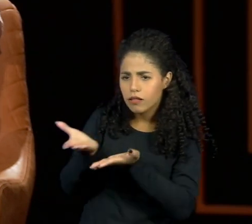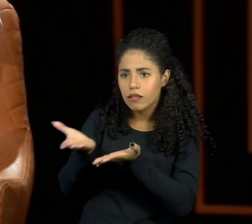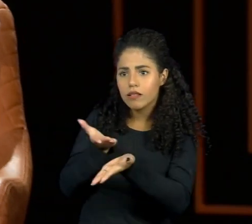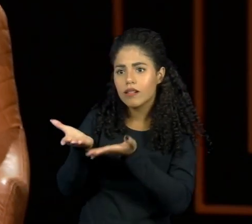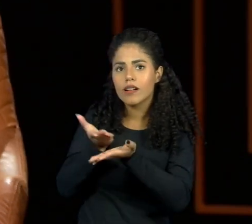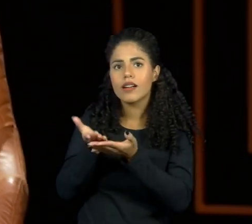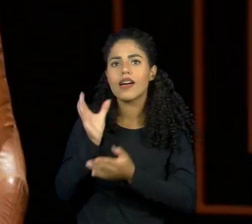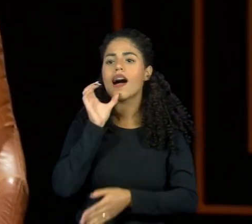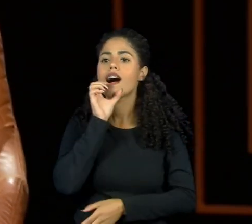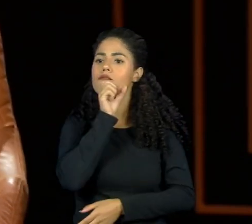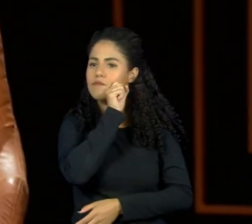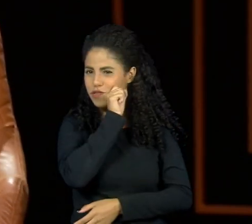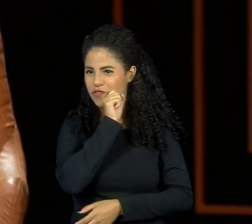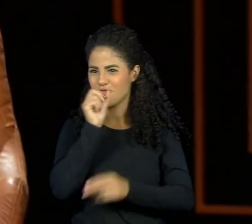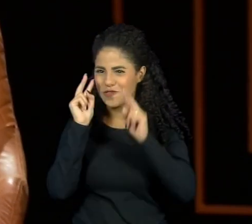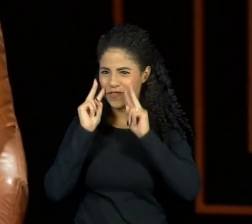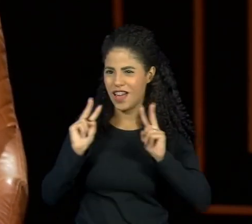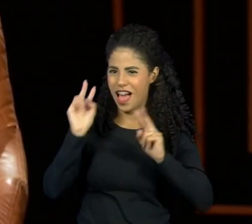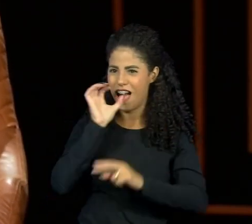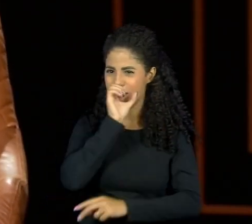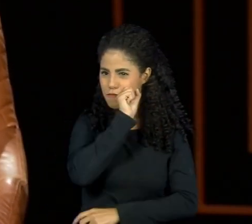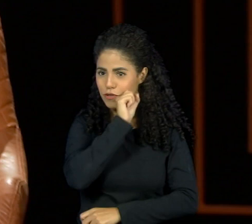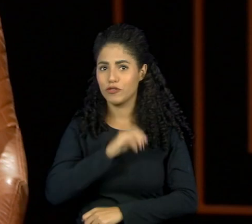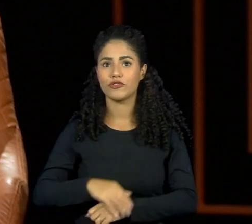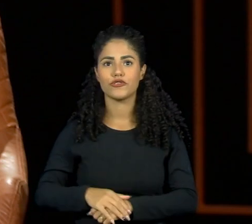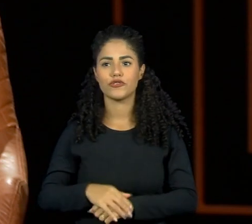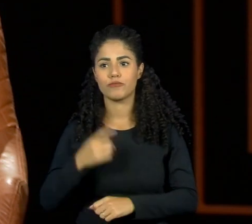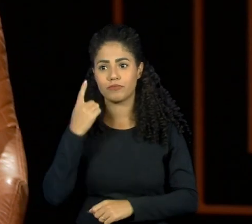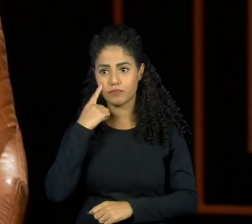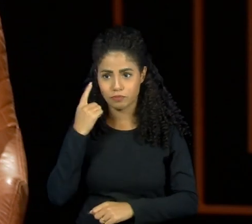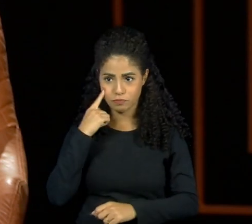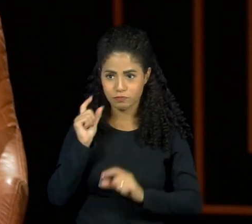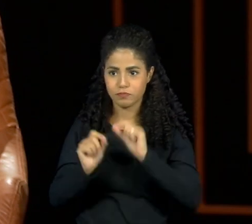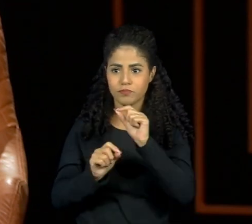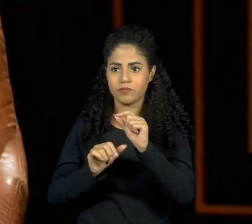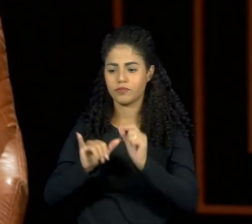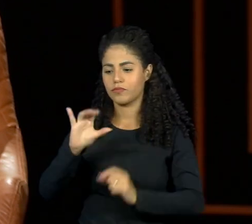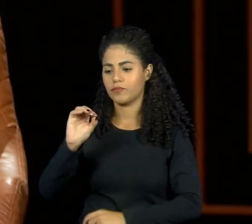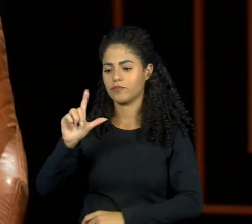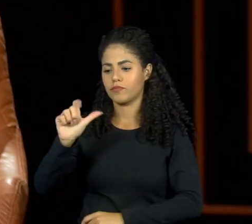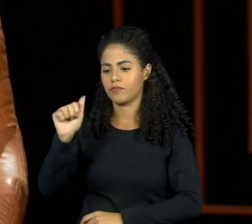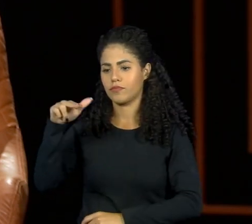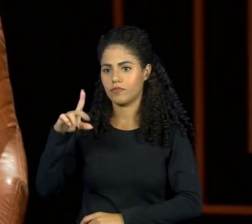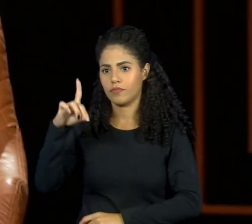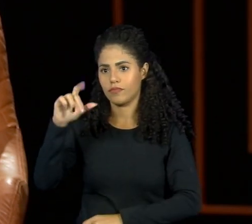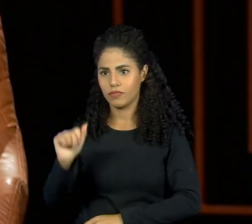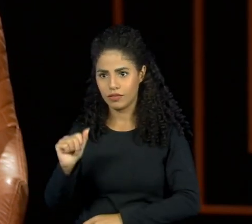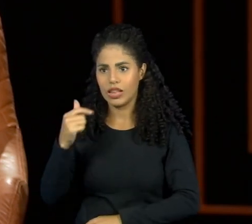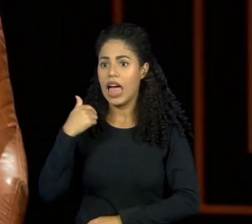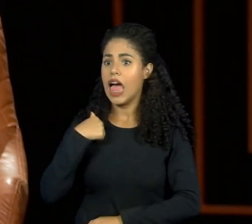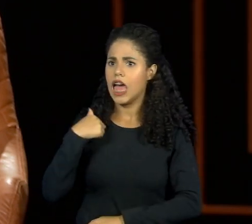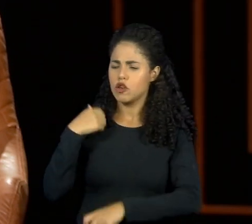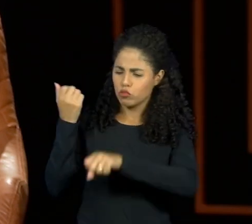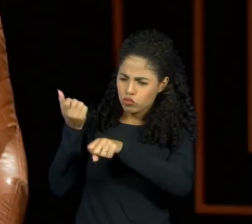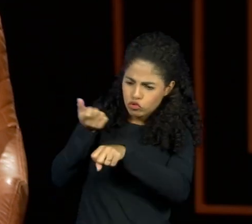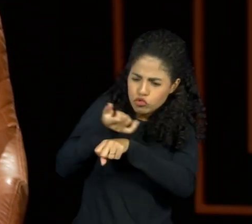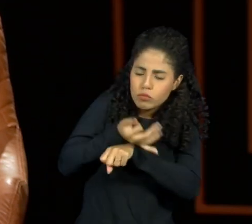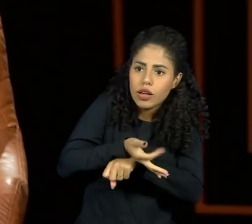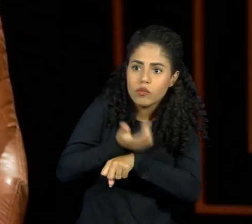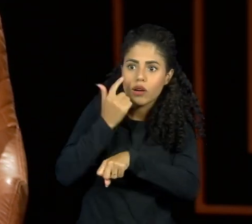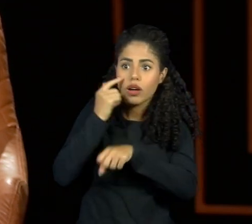que é bonitinha. Tem uma atriz chamada Yolanda Cardoso. Né? E eu estava de madrugada em